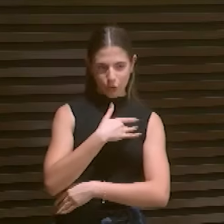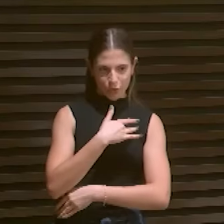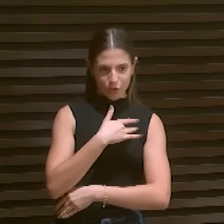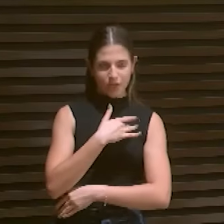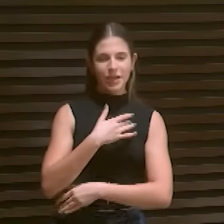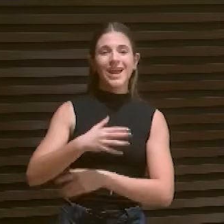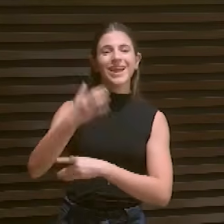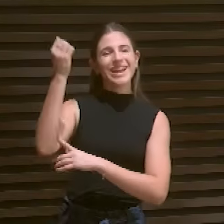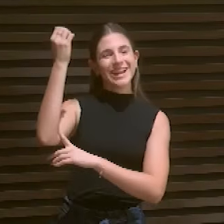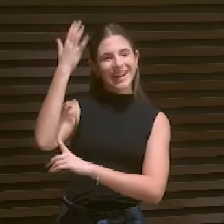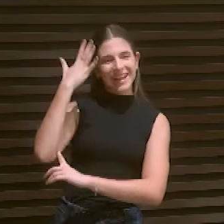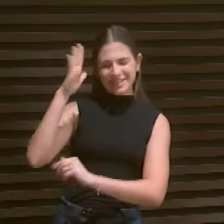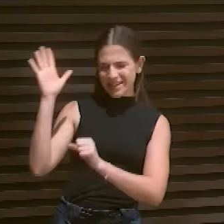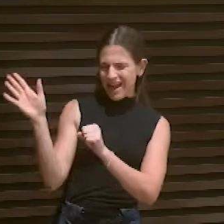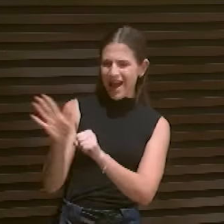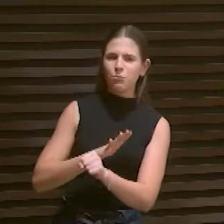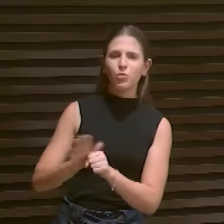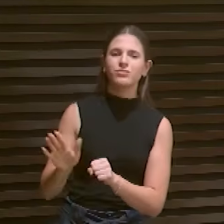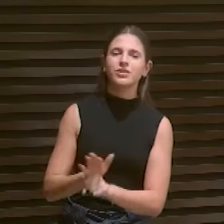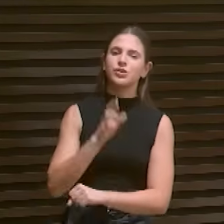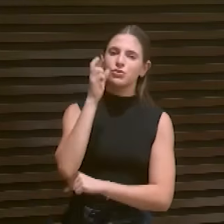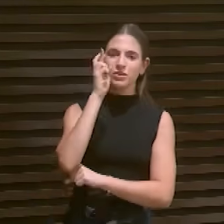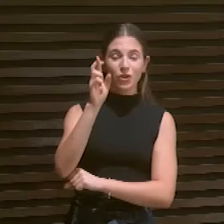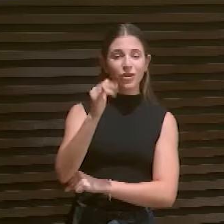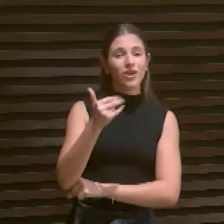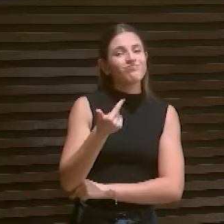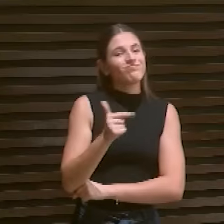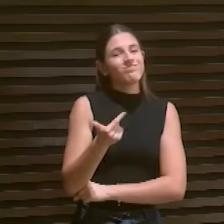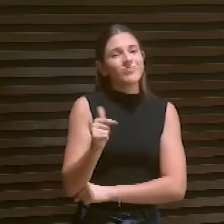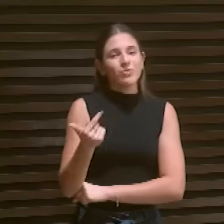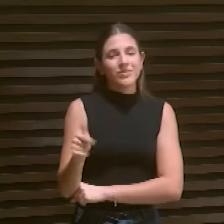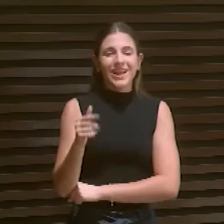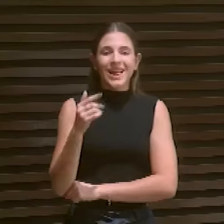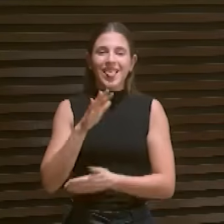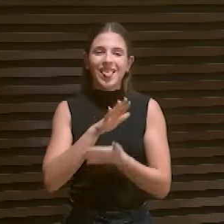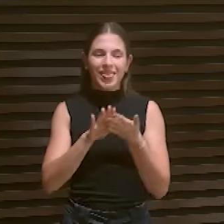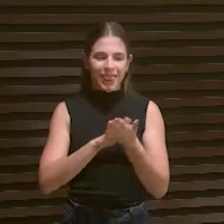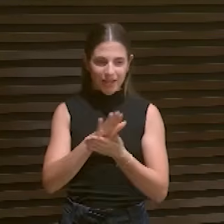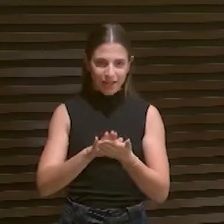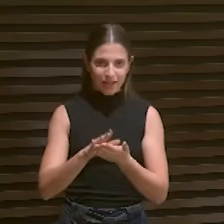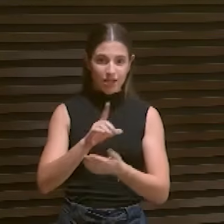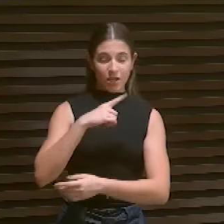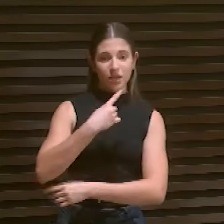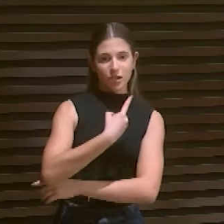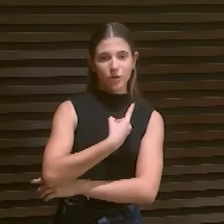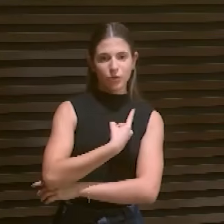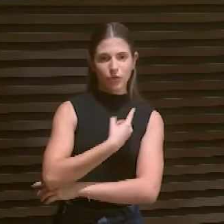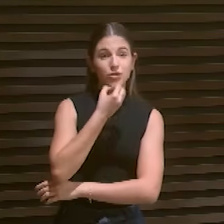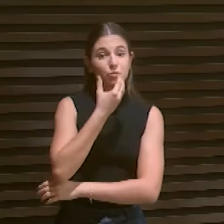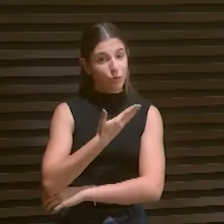nossas vidas. Não há mérito algum em nós. A única coisa que há em nós é pecado.